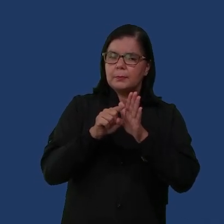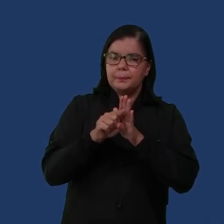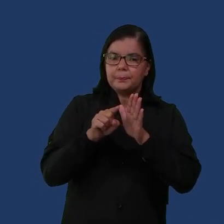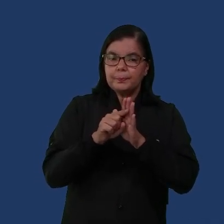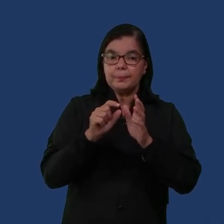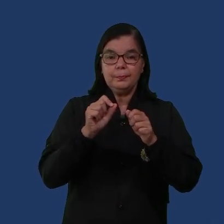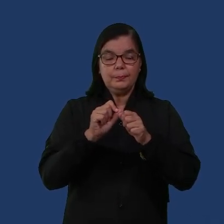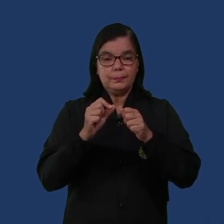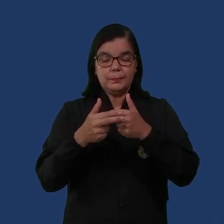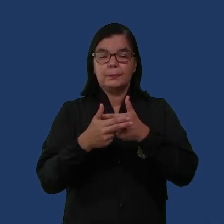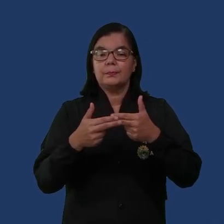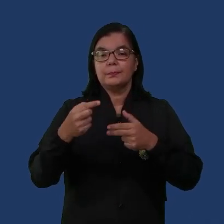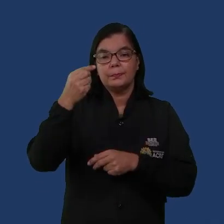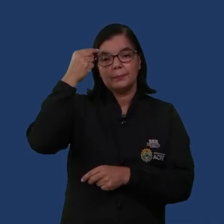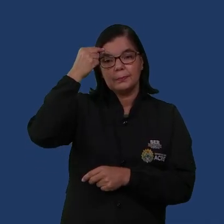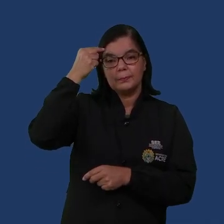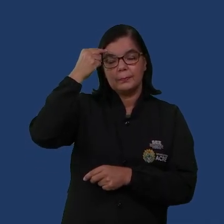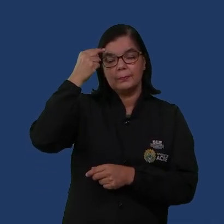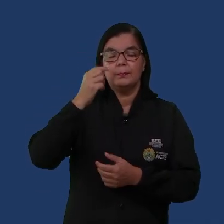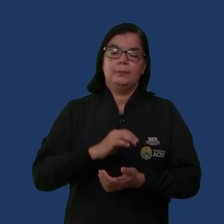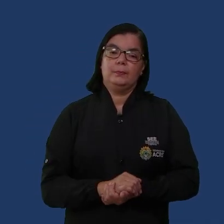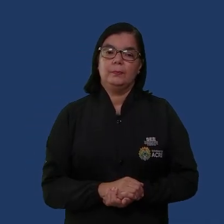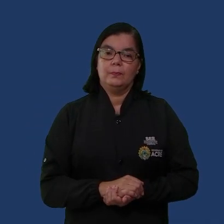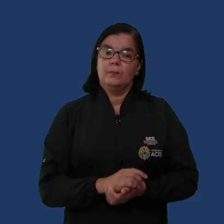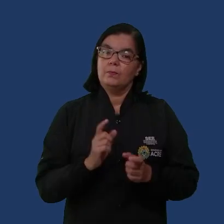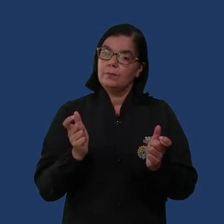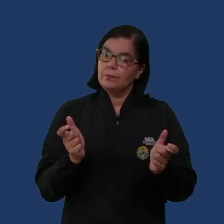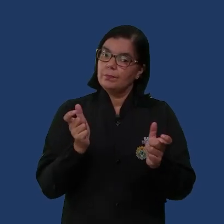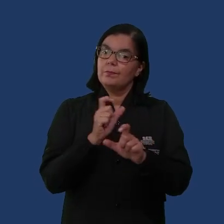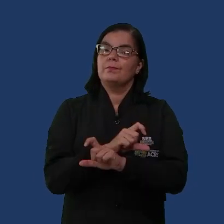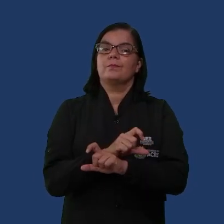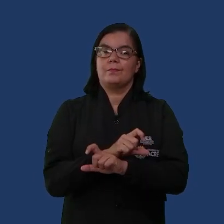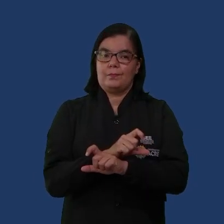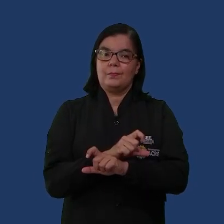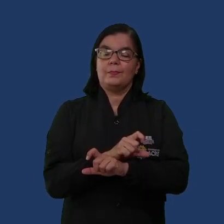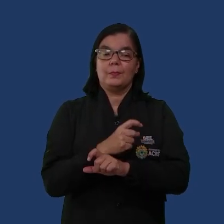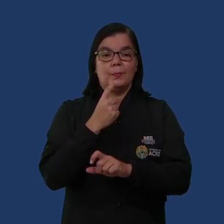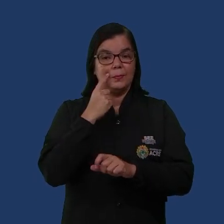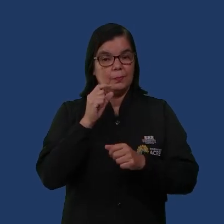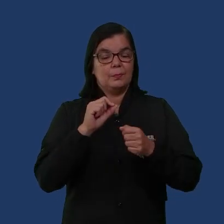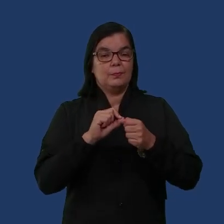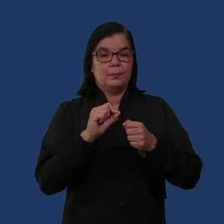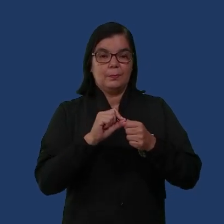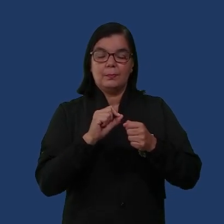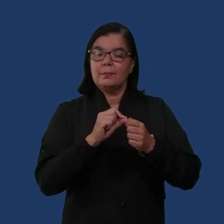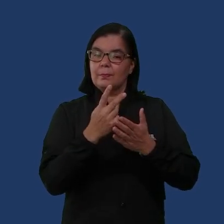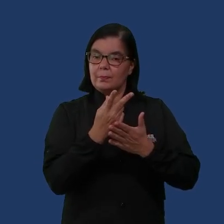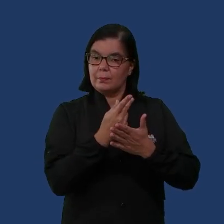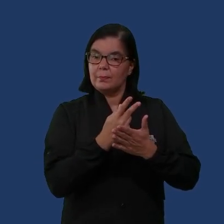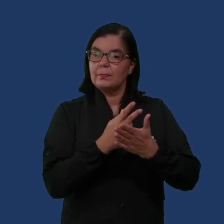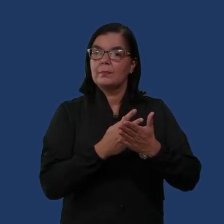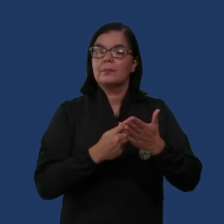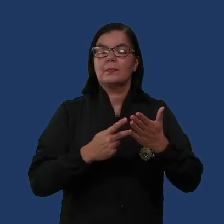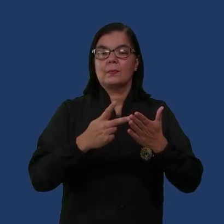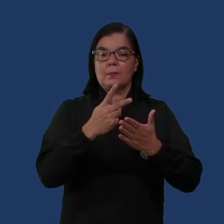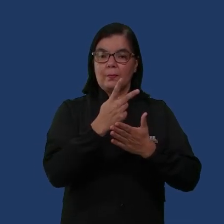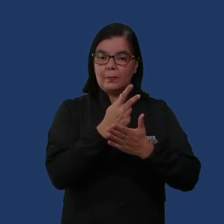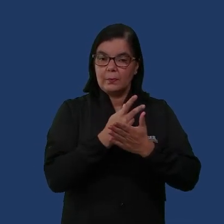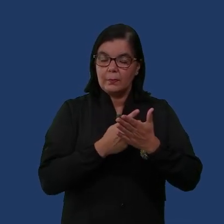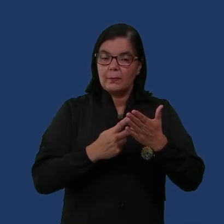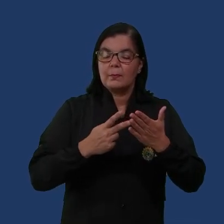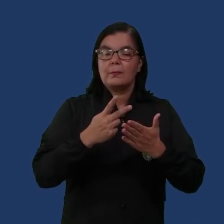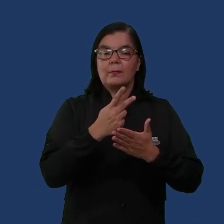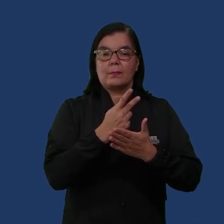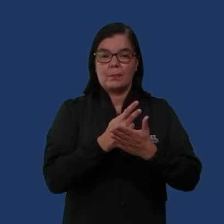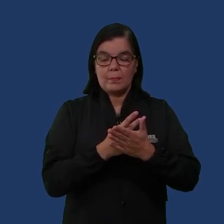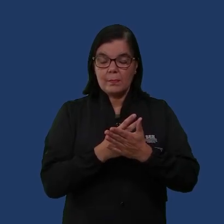questionamentos, fazer muitas reflexões. O contrário de Leonardo da Vinci, que produzia, né, muitas das suas obras